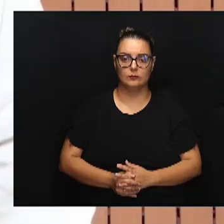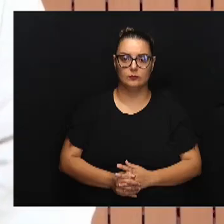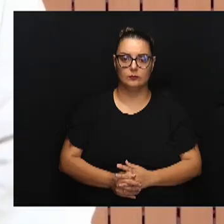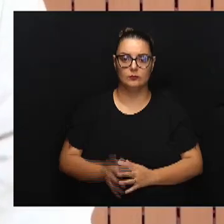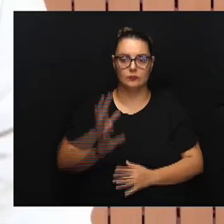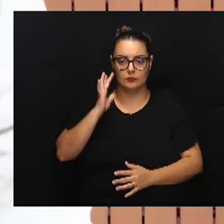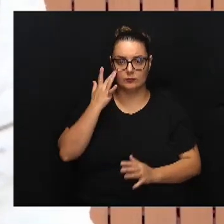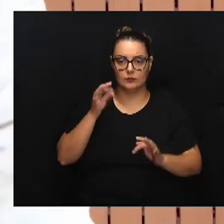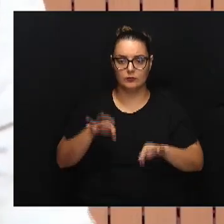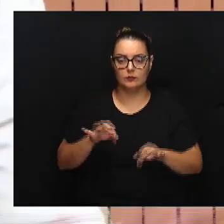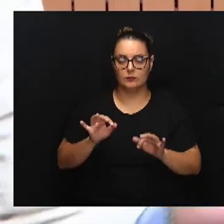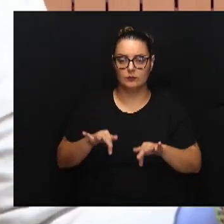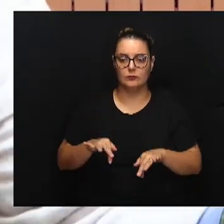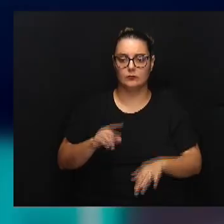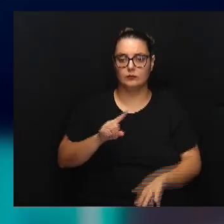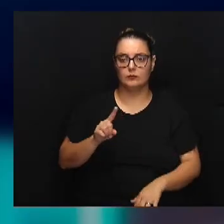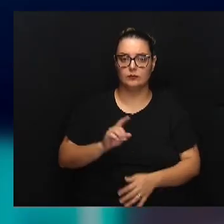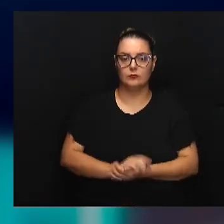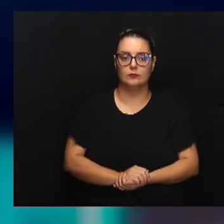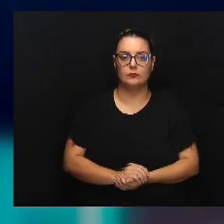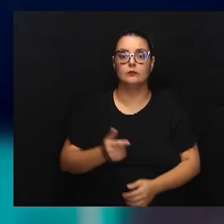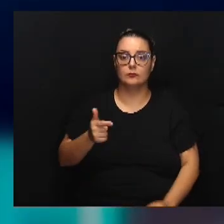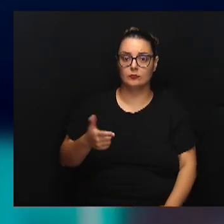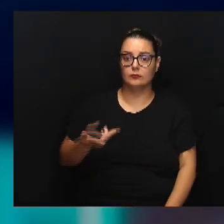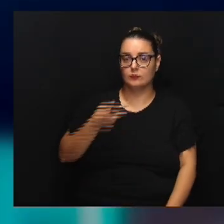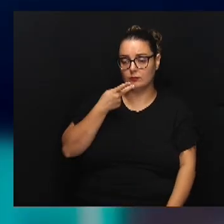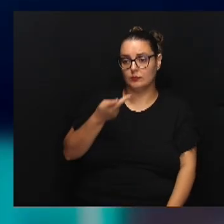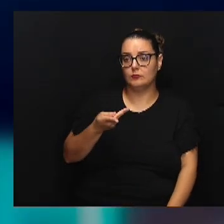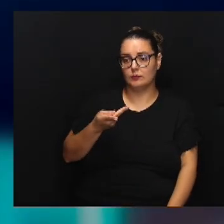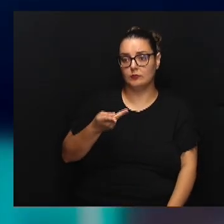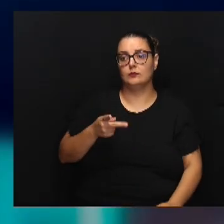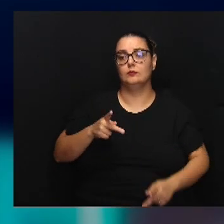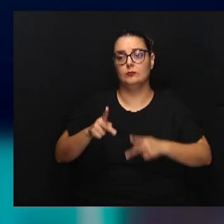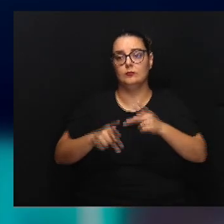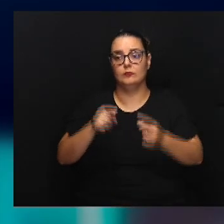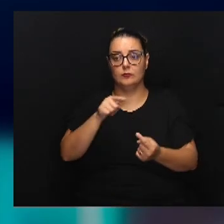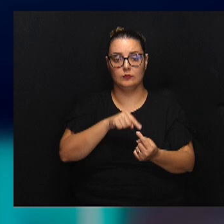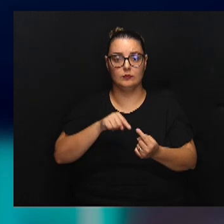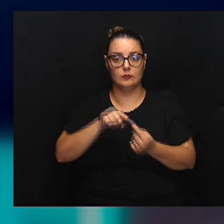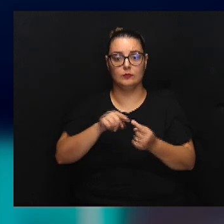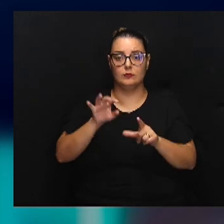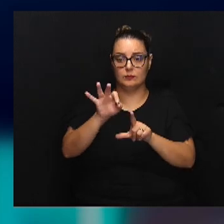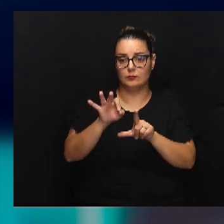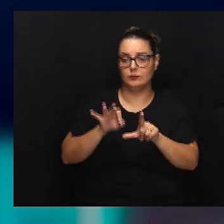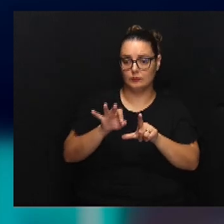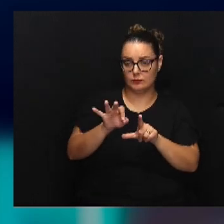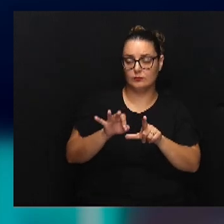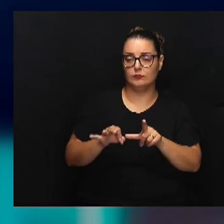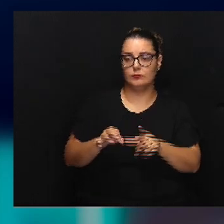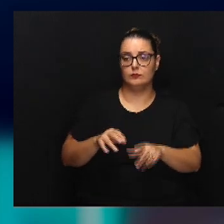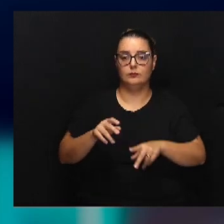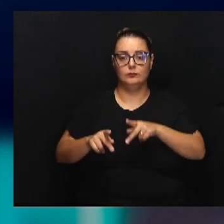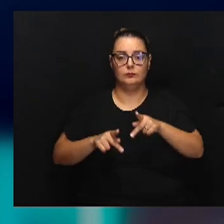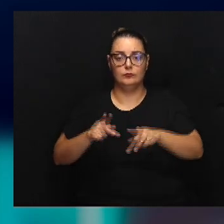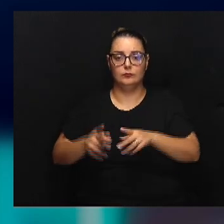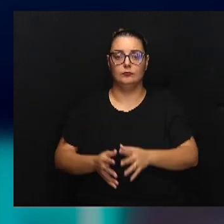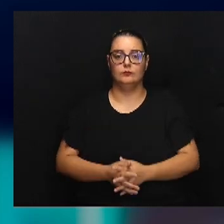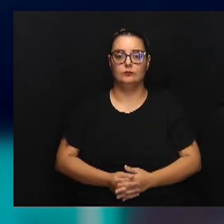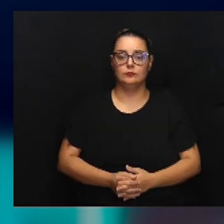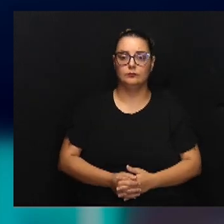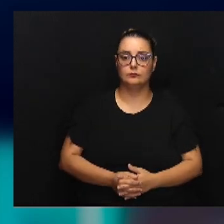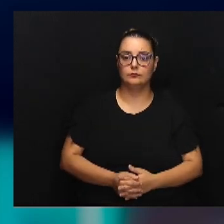Não. Aí, novamente, eu já falei, né, do público das cotas, do público